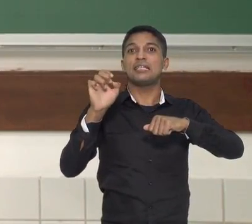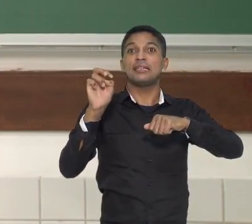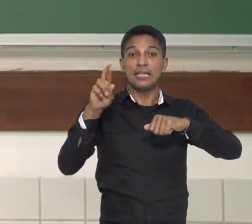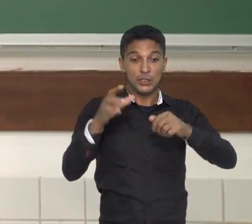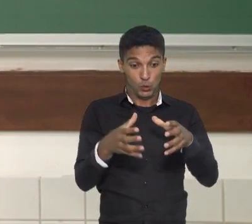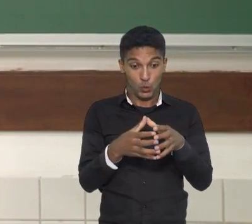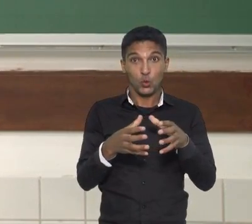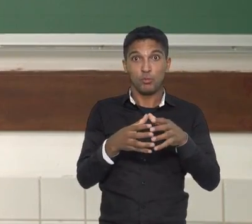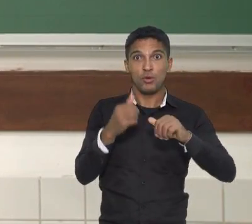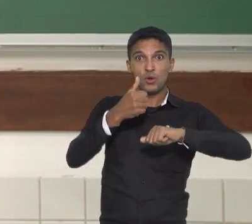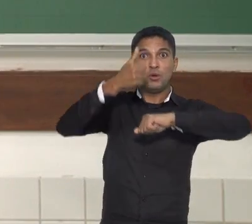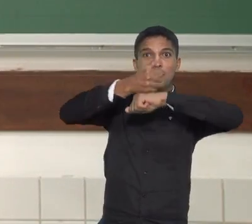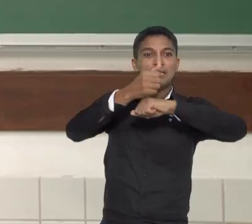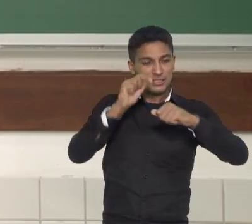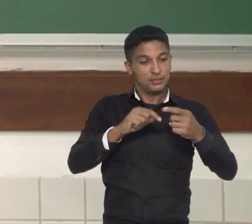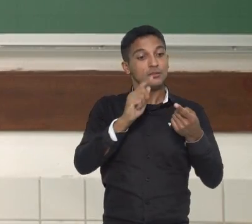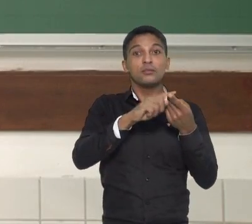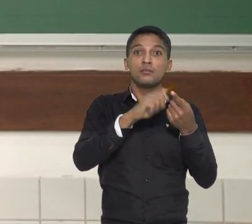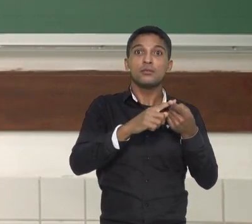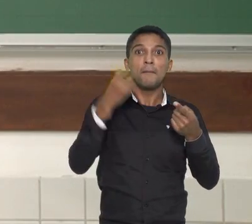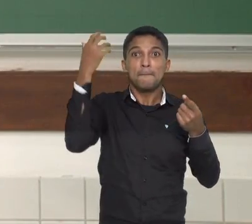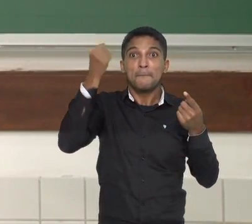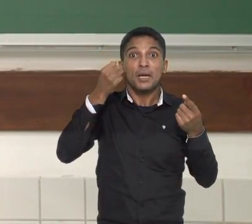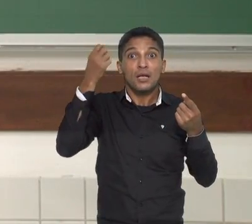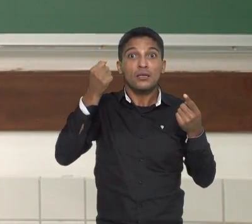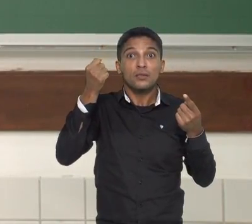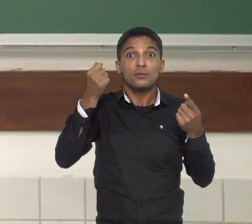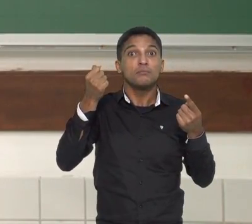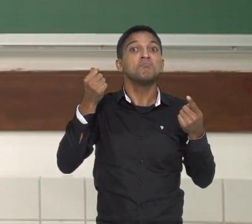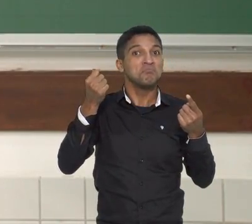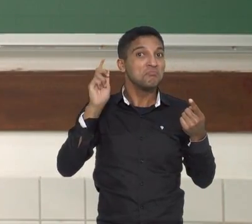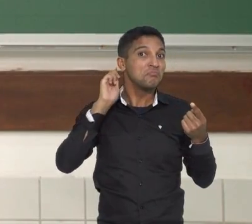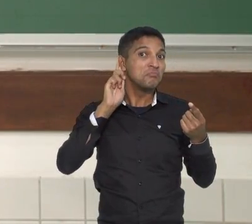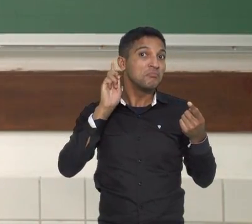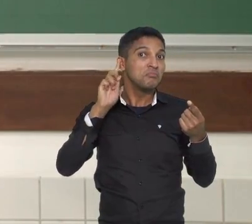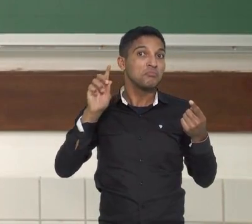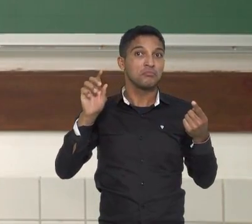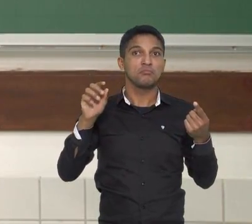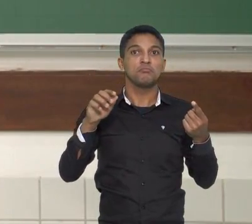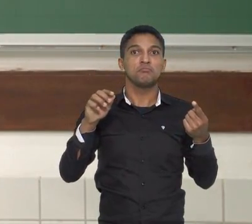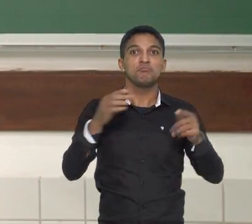Baiana brancas. Teve